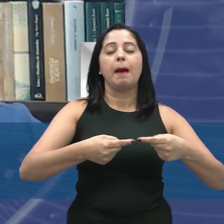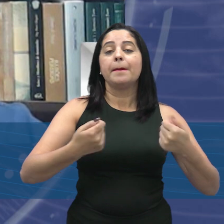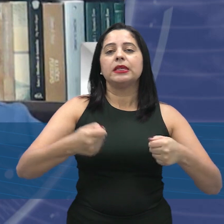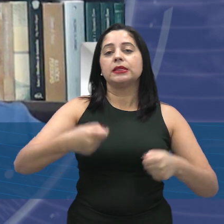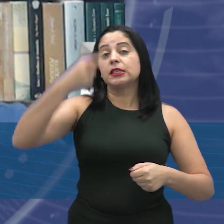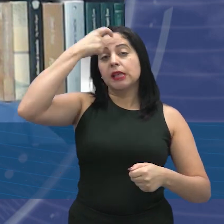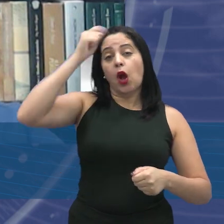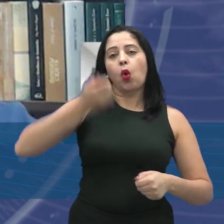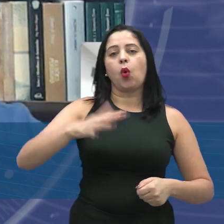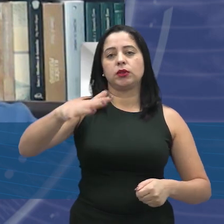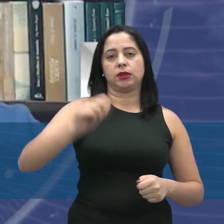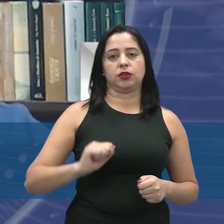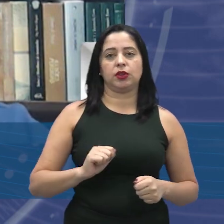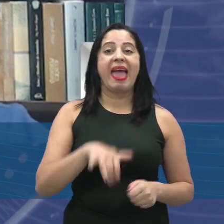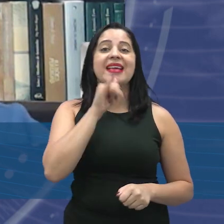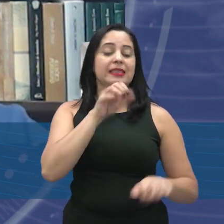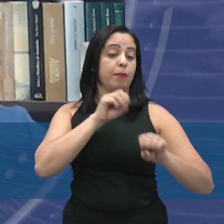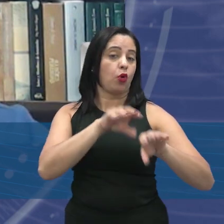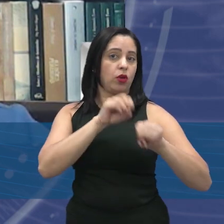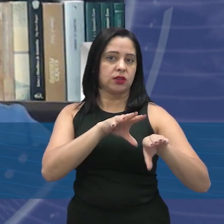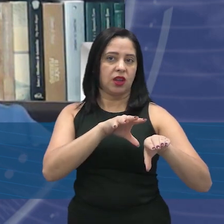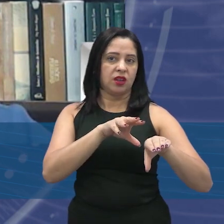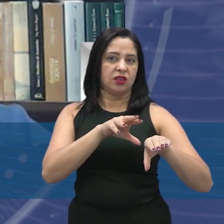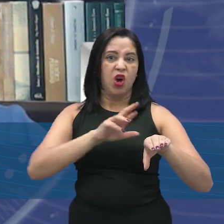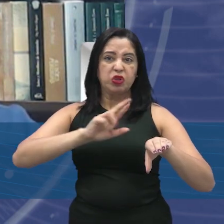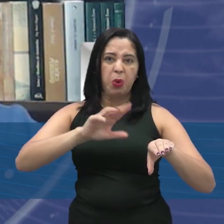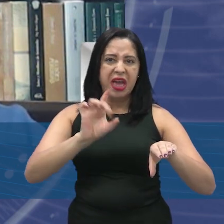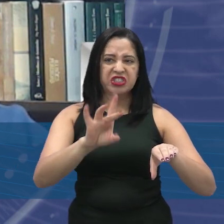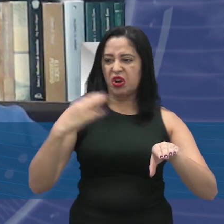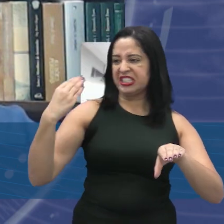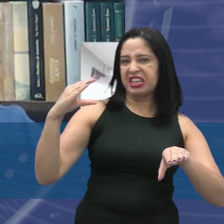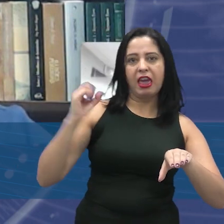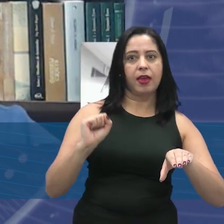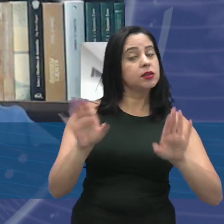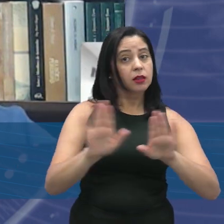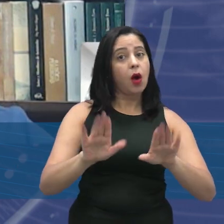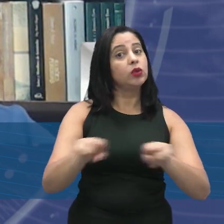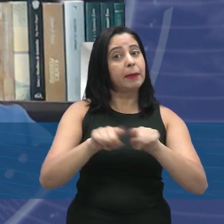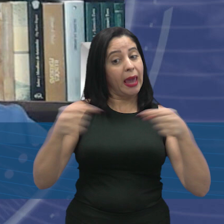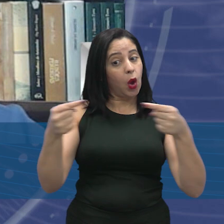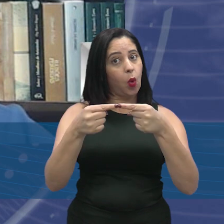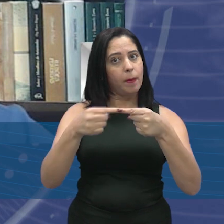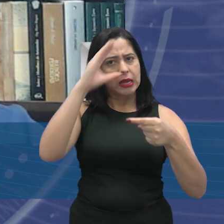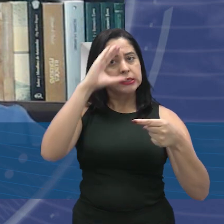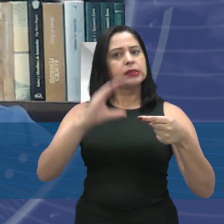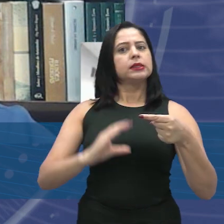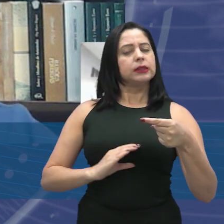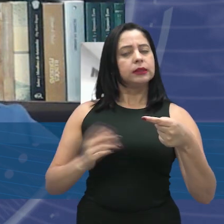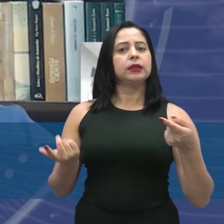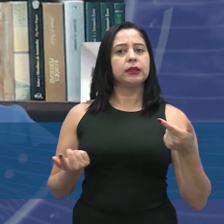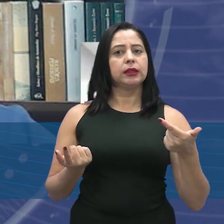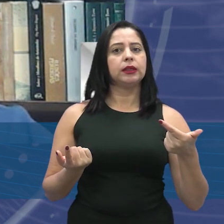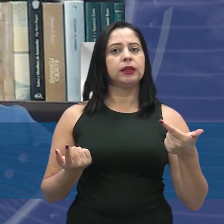fala de educação, a gente não está falando só de técnica, de ciência, a gente está falando de cidadania, a gente está falando de